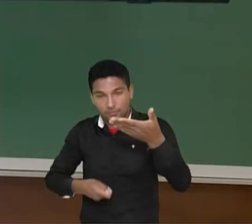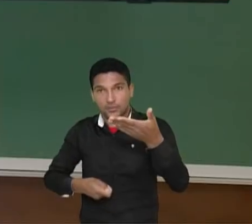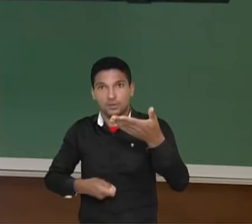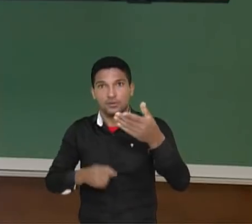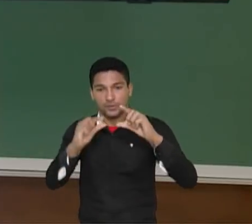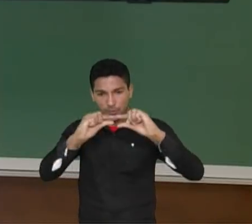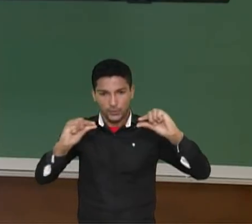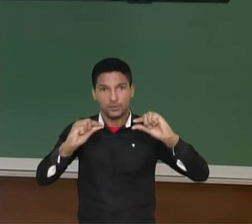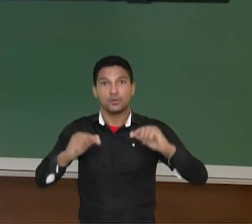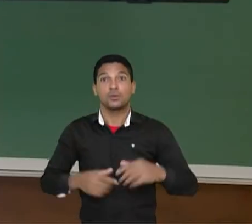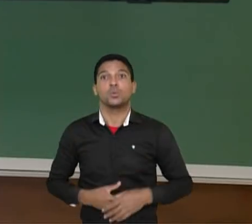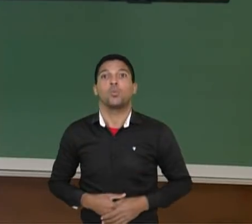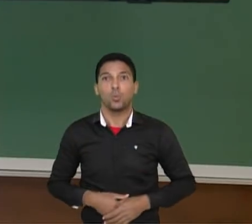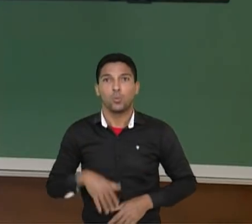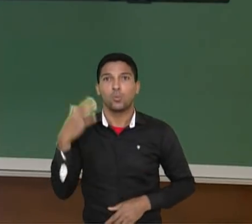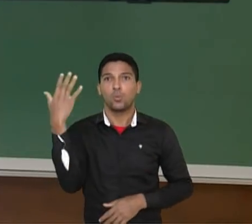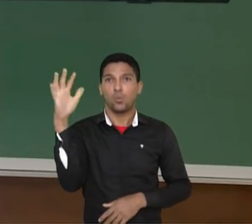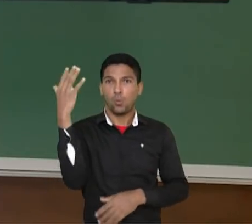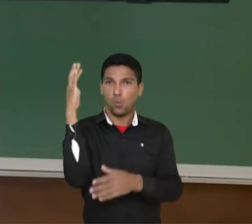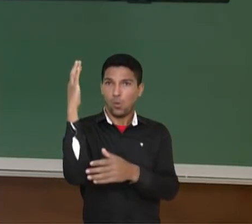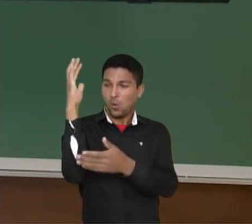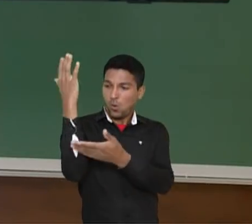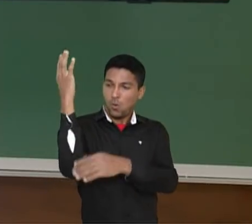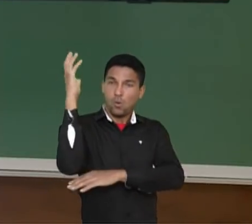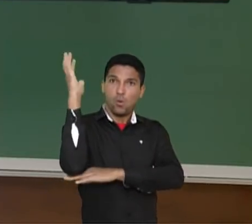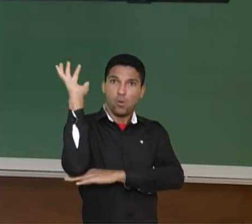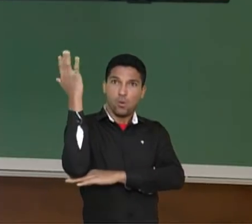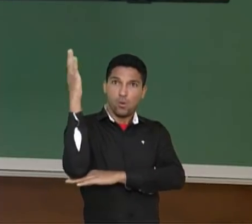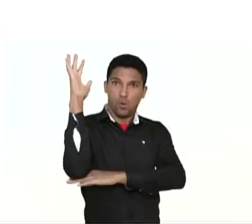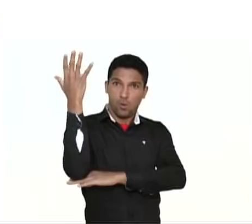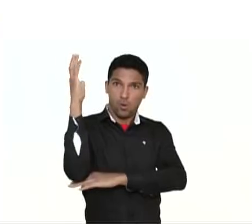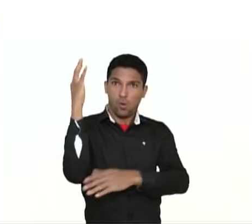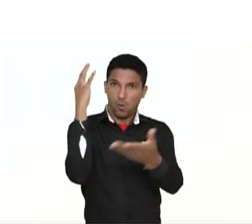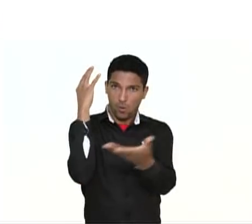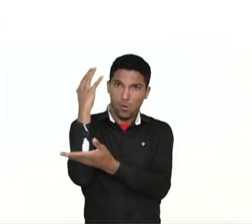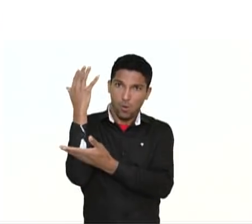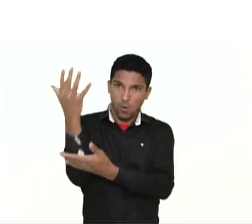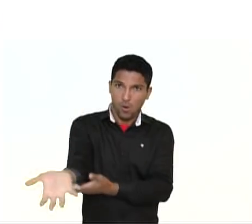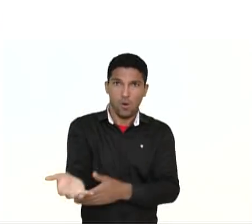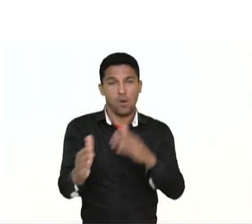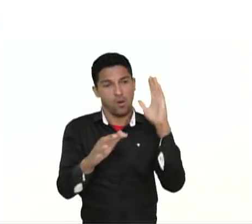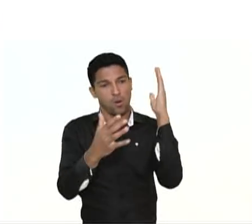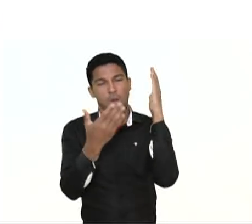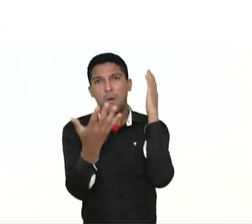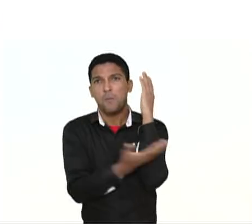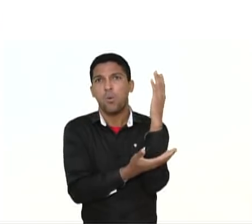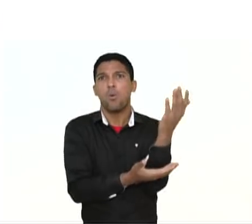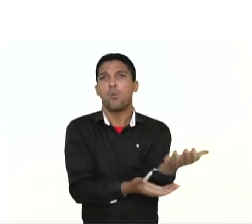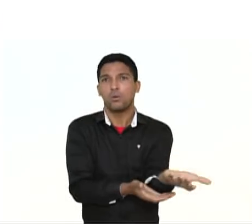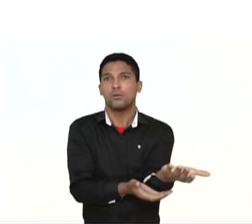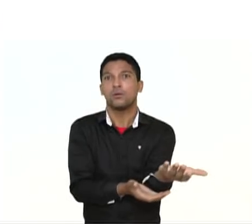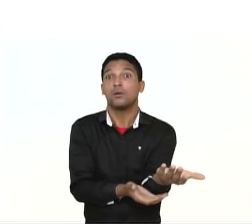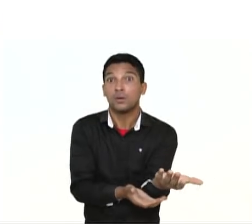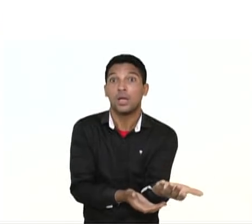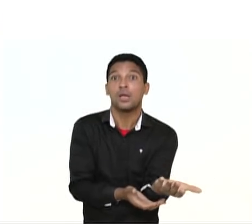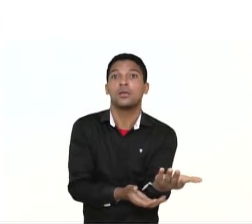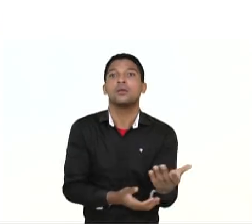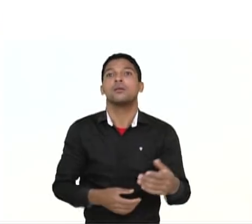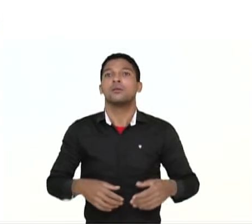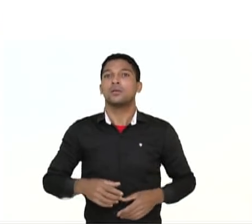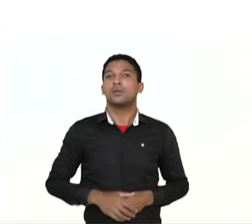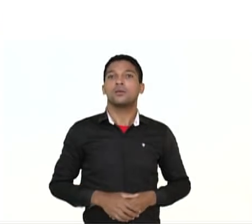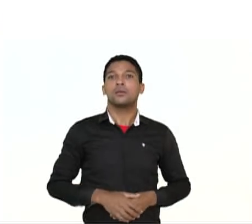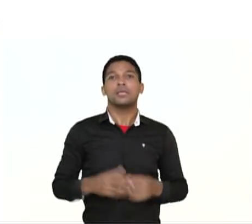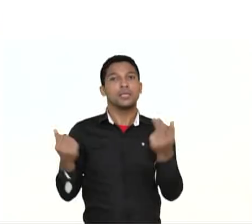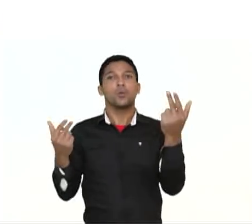Desmatamento do tamanho do Líbano. A área desmatada no ano passado, na maior floresta tropical do mundo, 60%